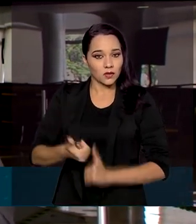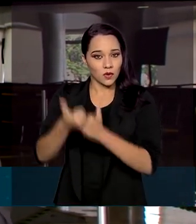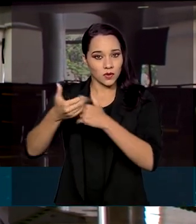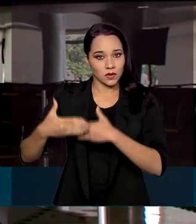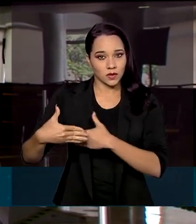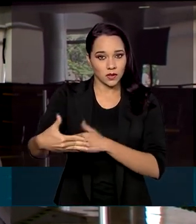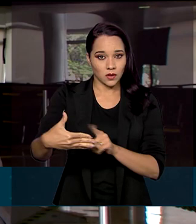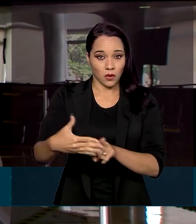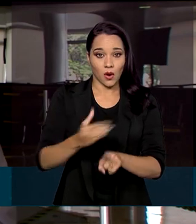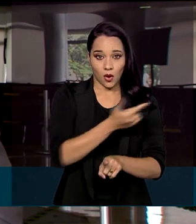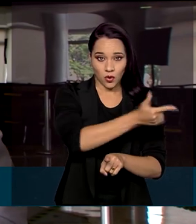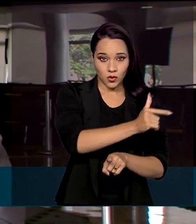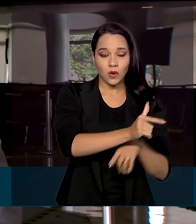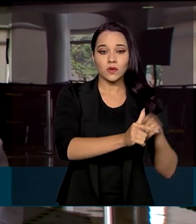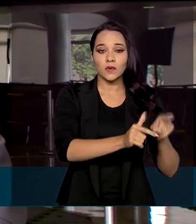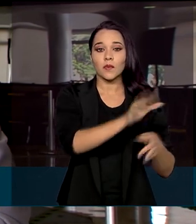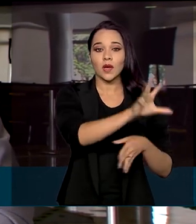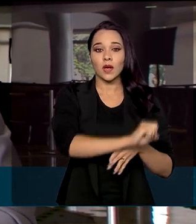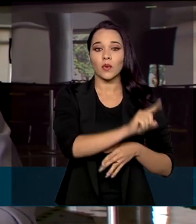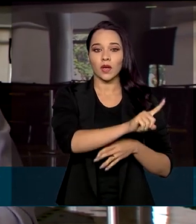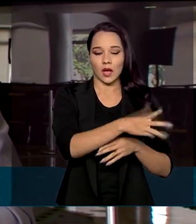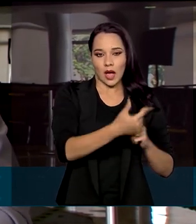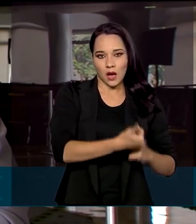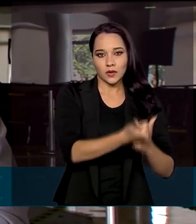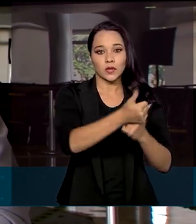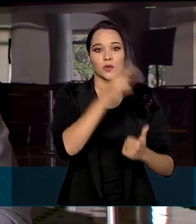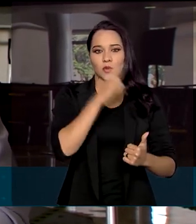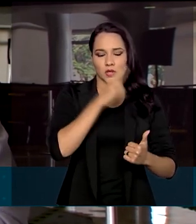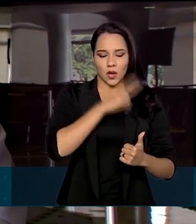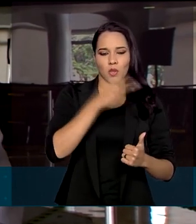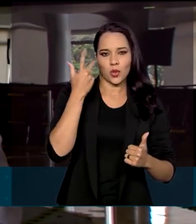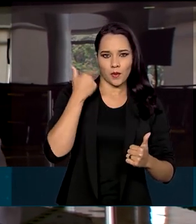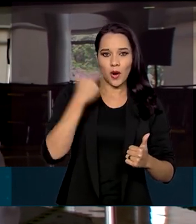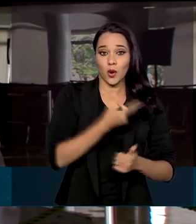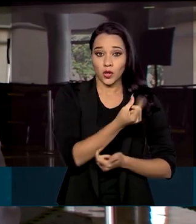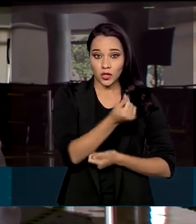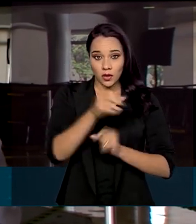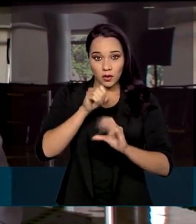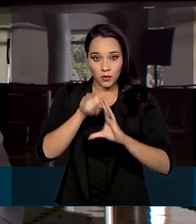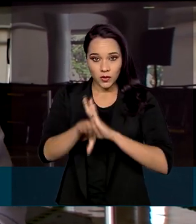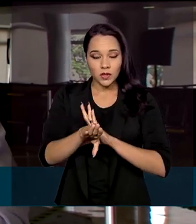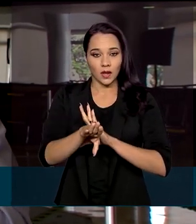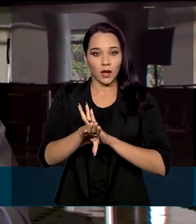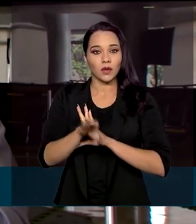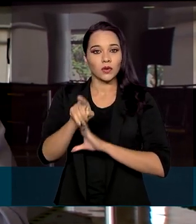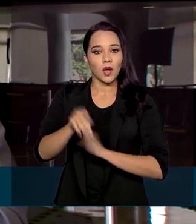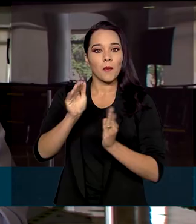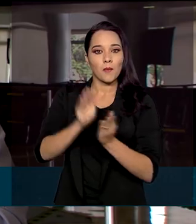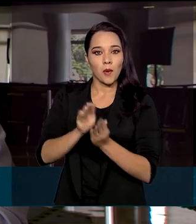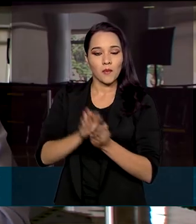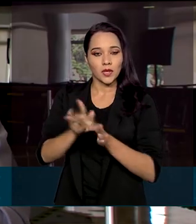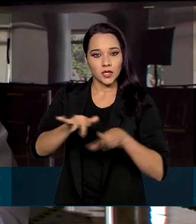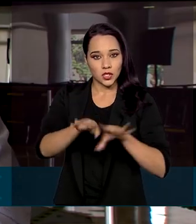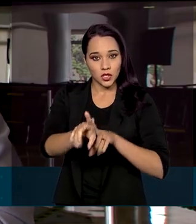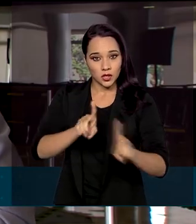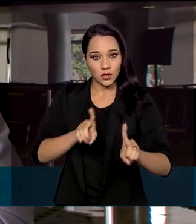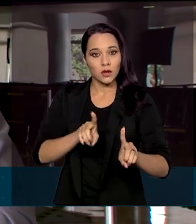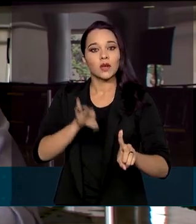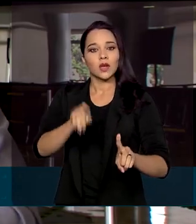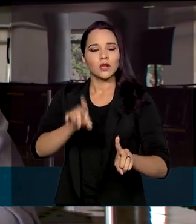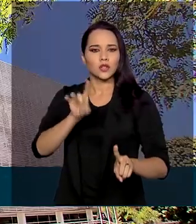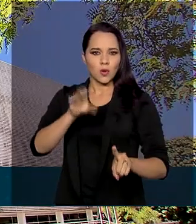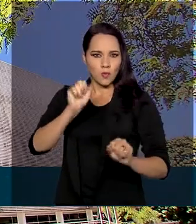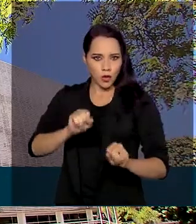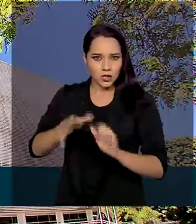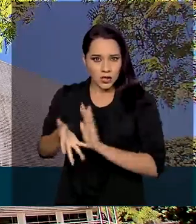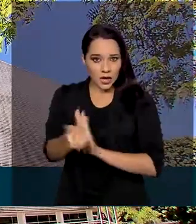extensão. O restante recebe o auxílio emergencial regular. O dinheiro será depositado na conta poupança digital e só poderá